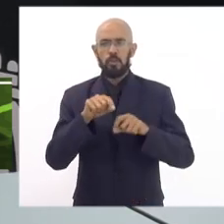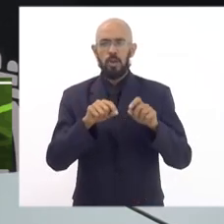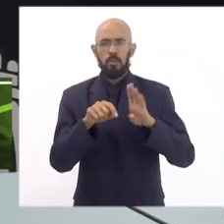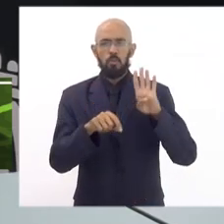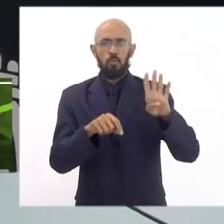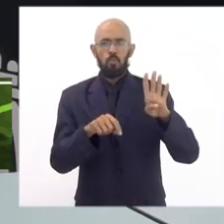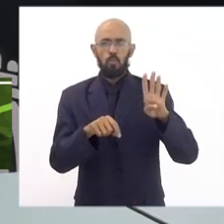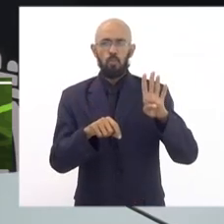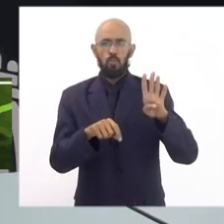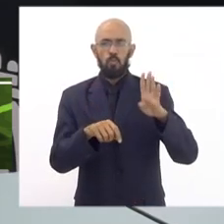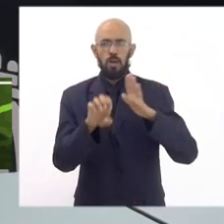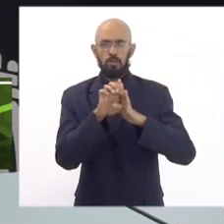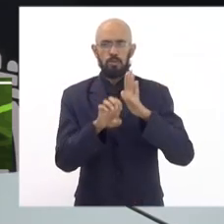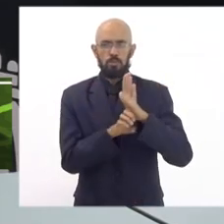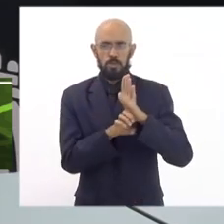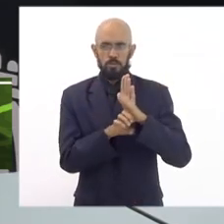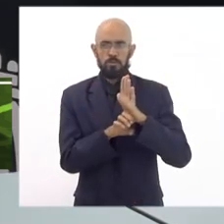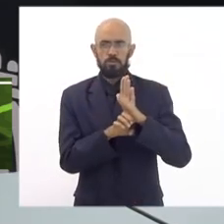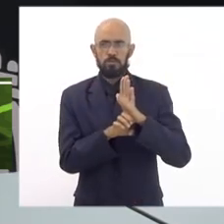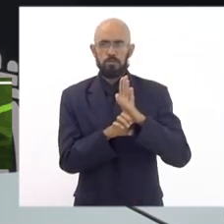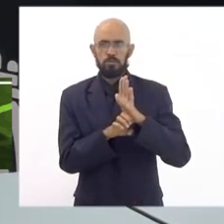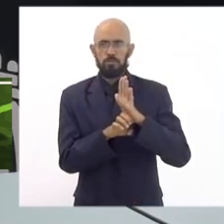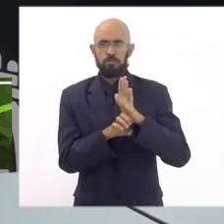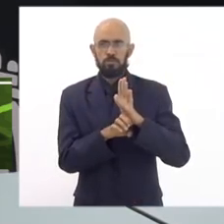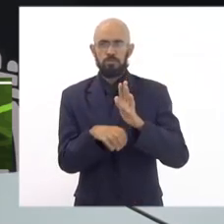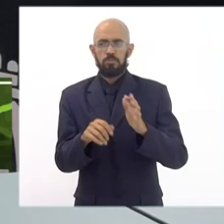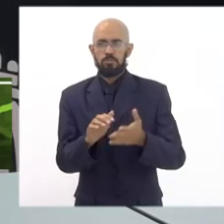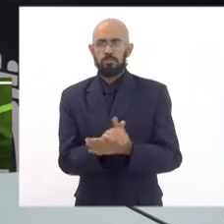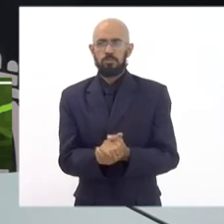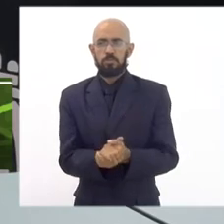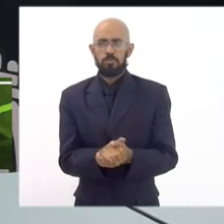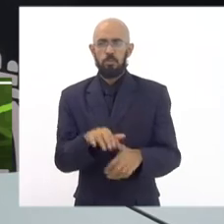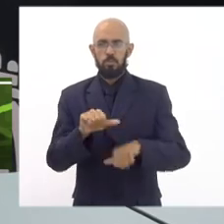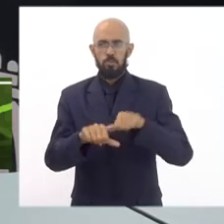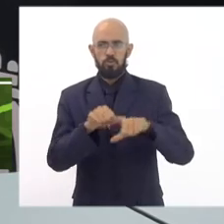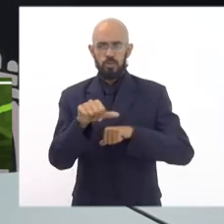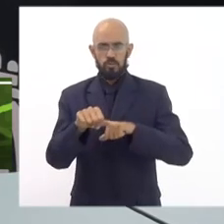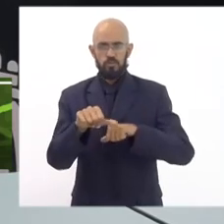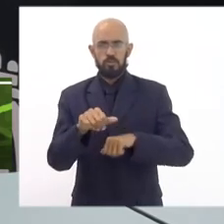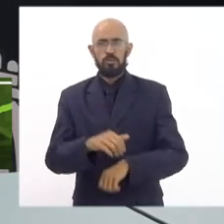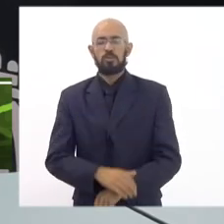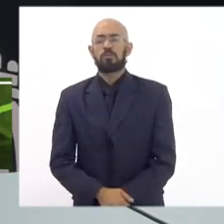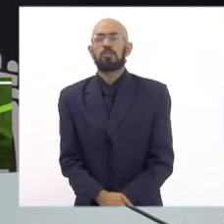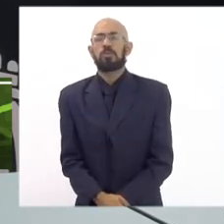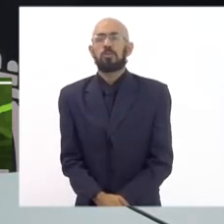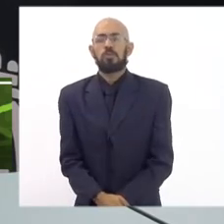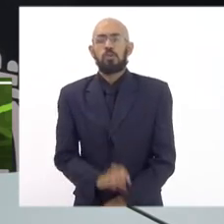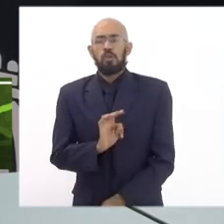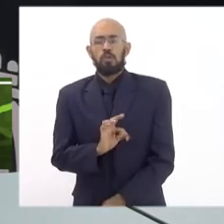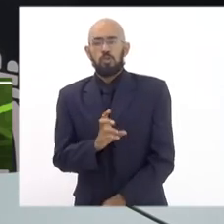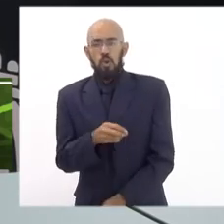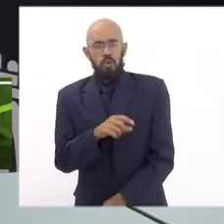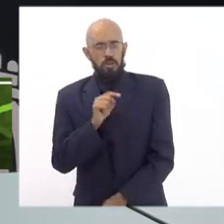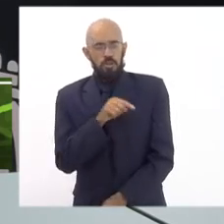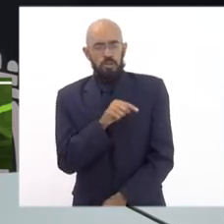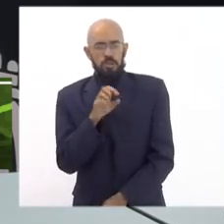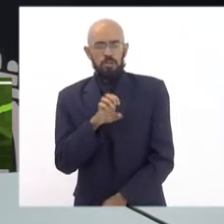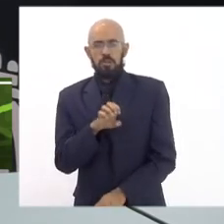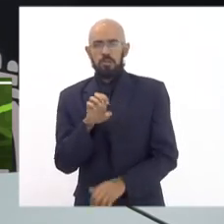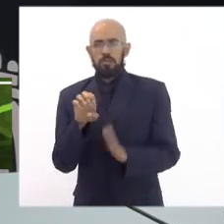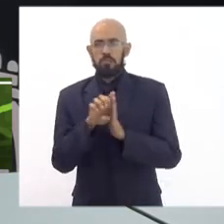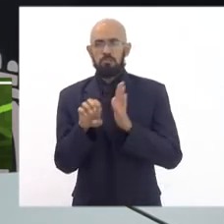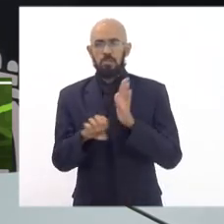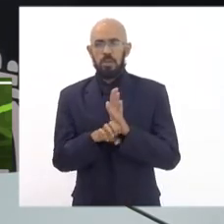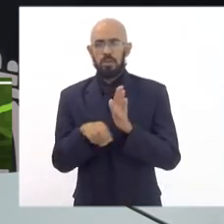quatro emendas, quatro emendas modificativas. Todas elas são